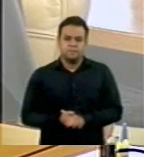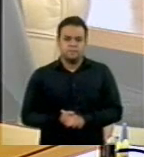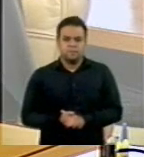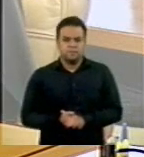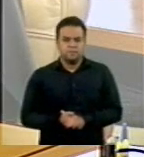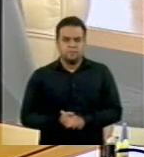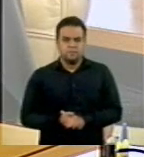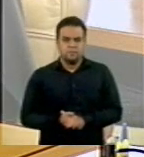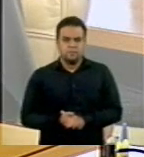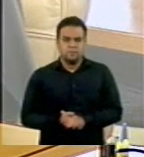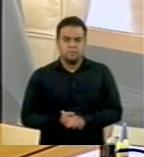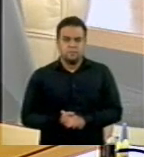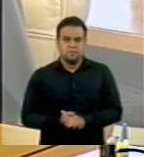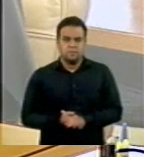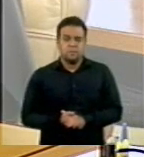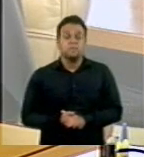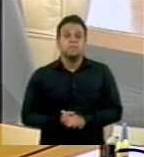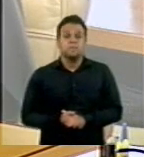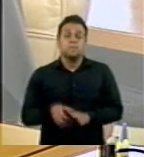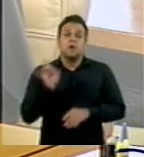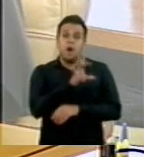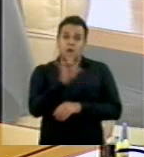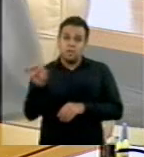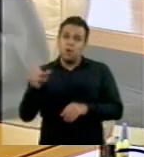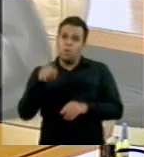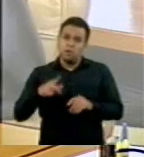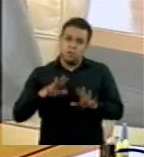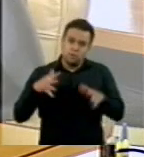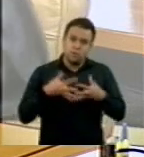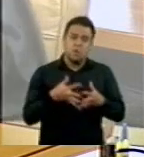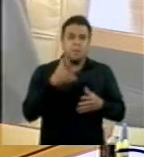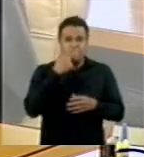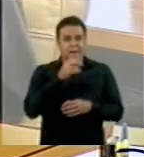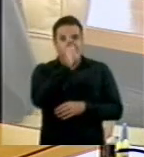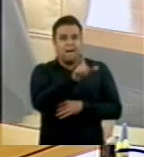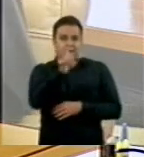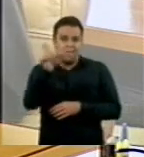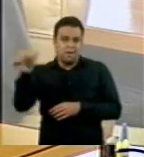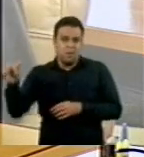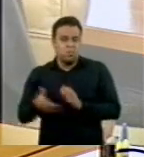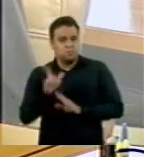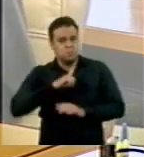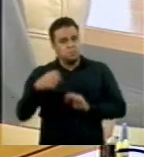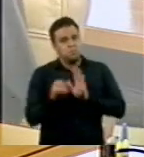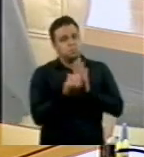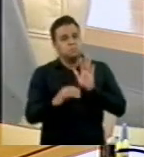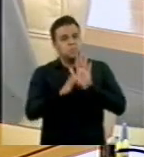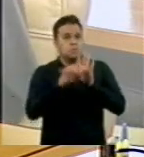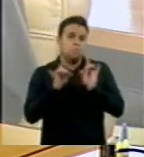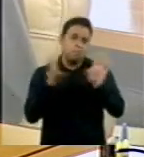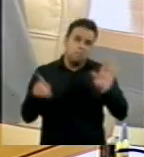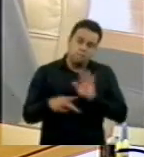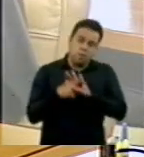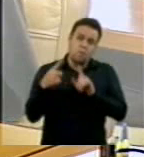impede a rigor de cada um ser quem de fato é. É impossível,